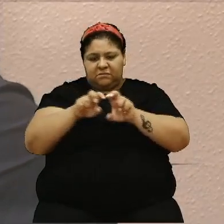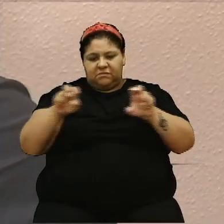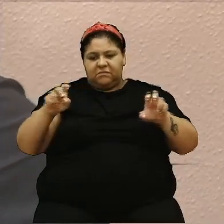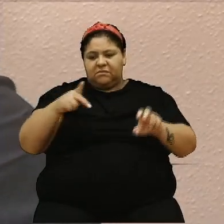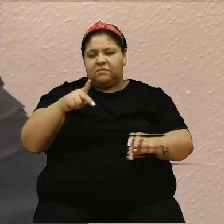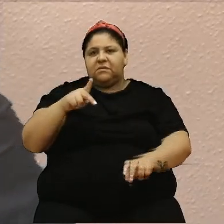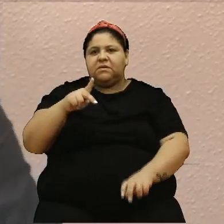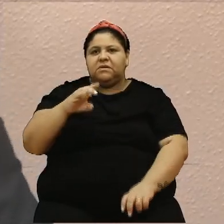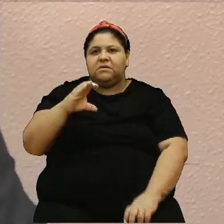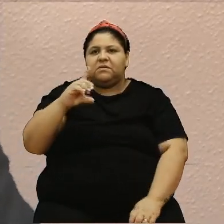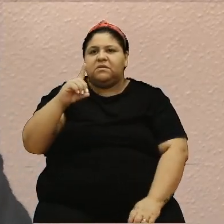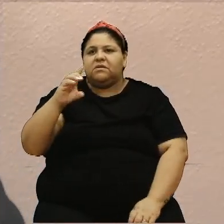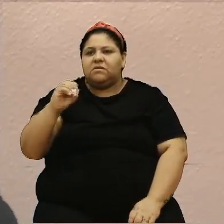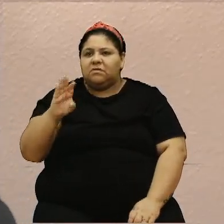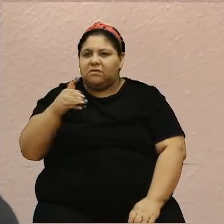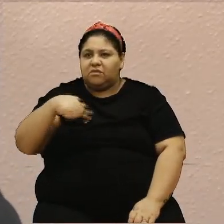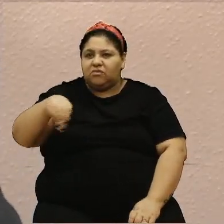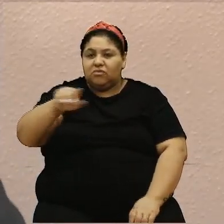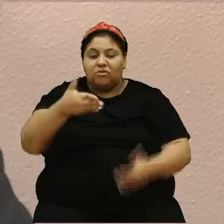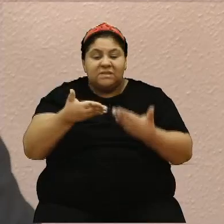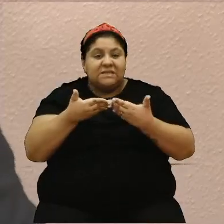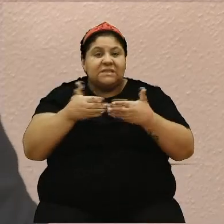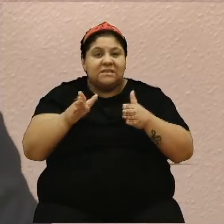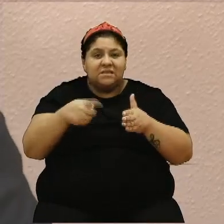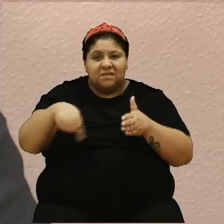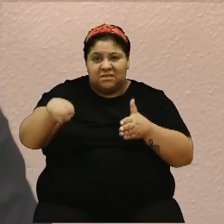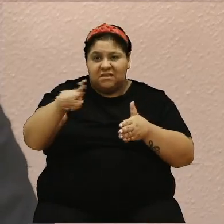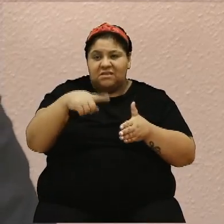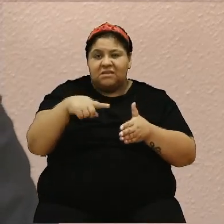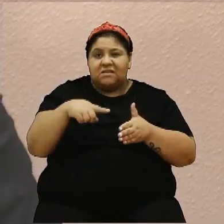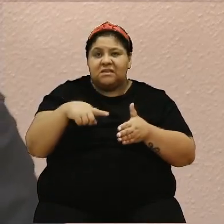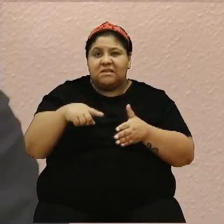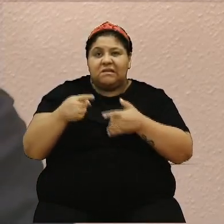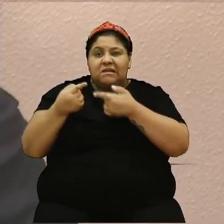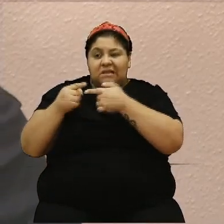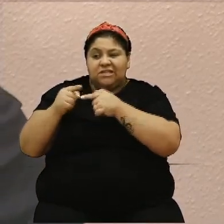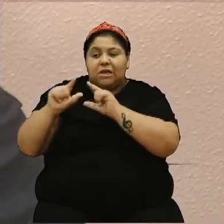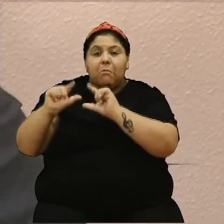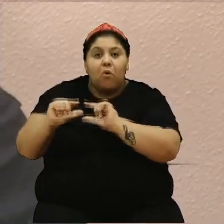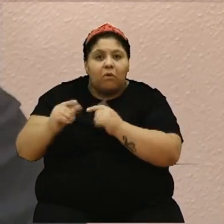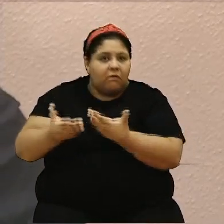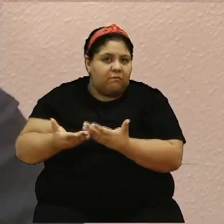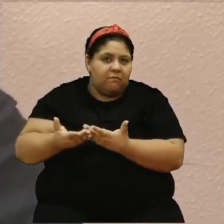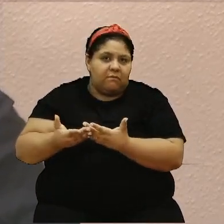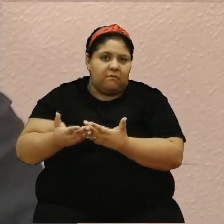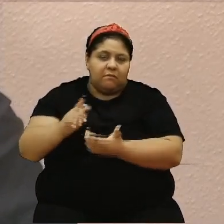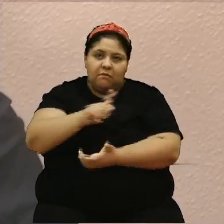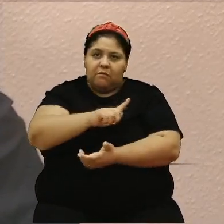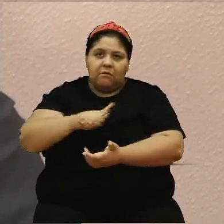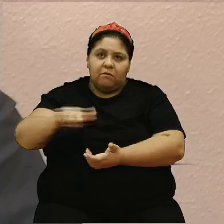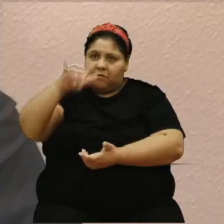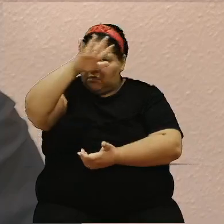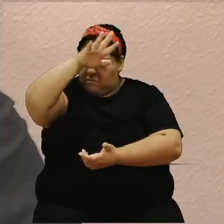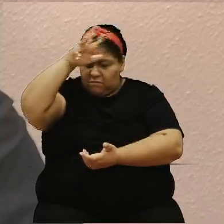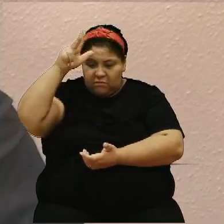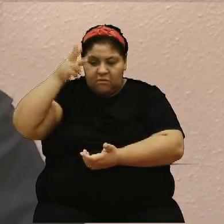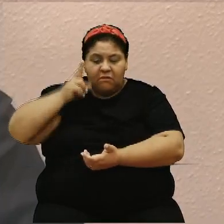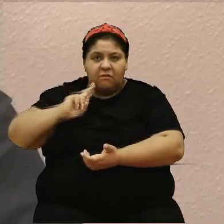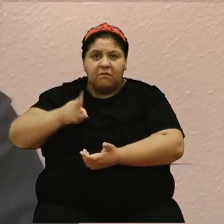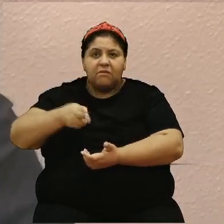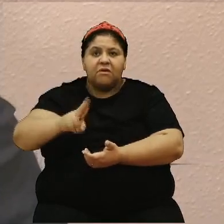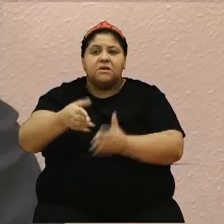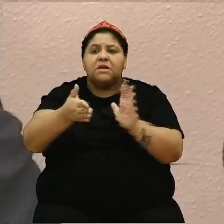nós somos abertos e a gente até muitas vezes critica pouco aqui o governo municipal, sempre nos colocamos de